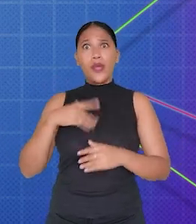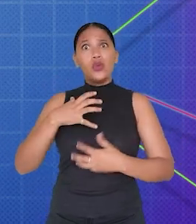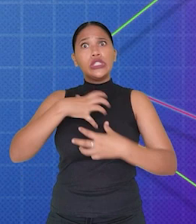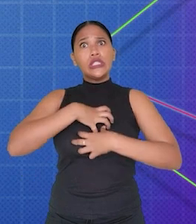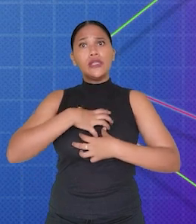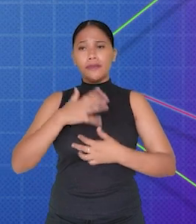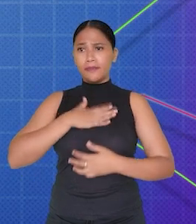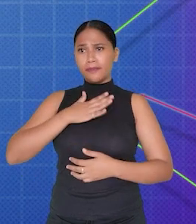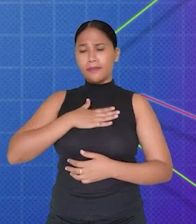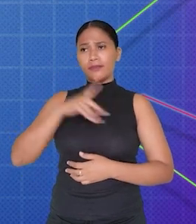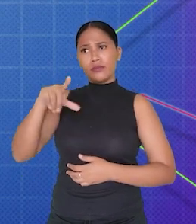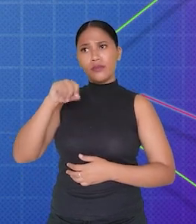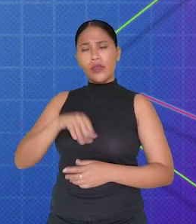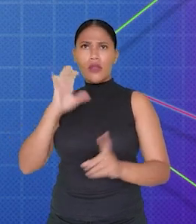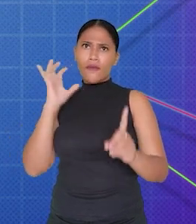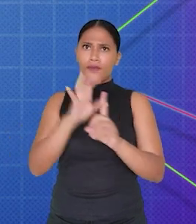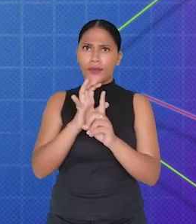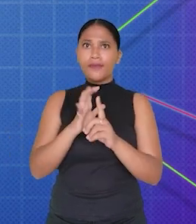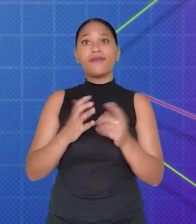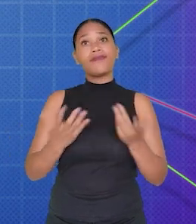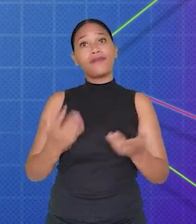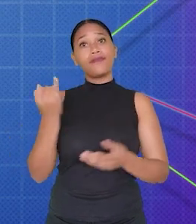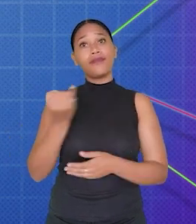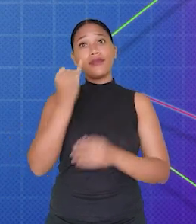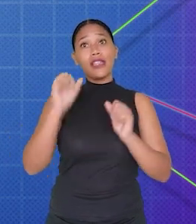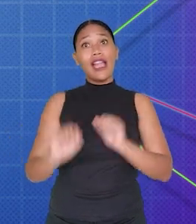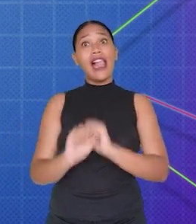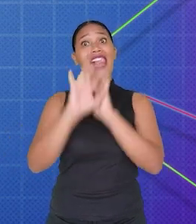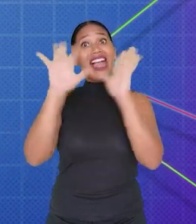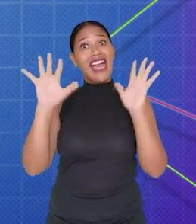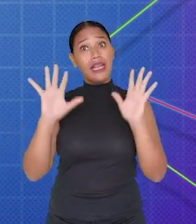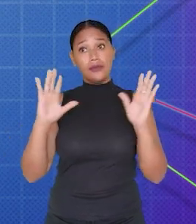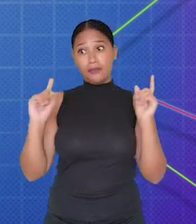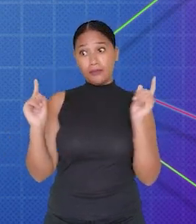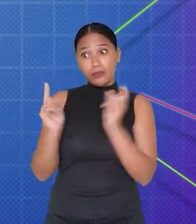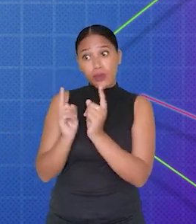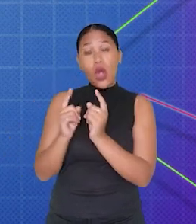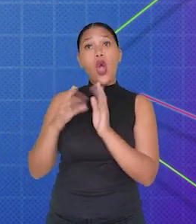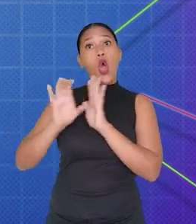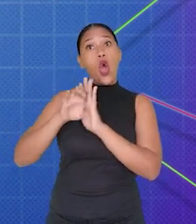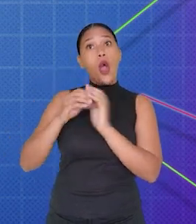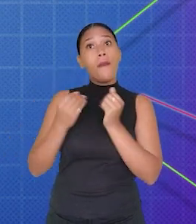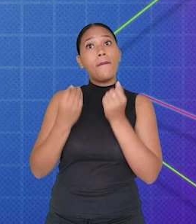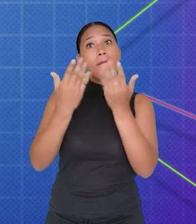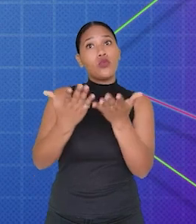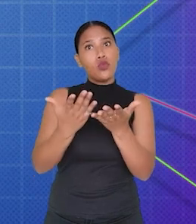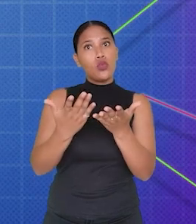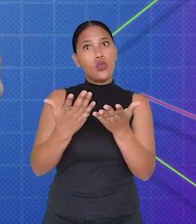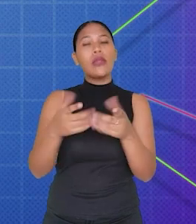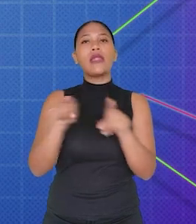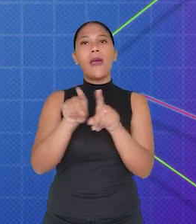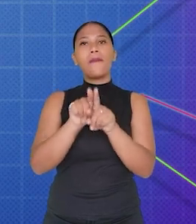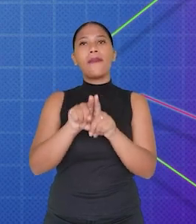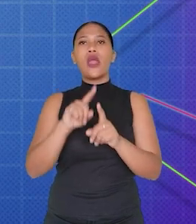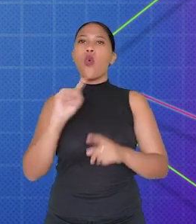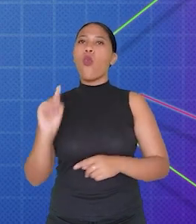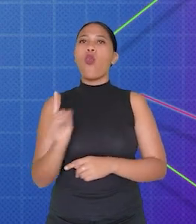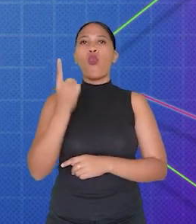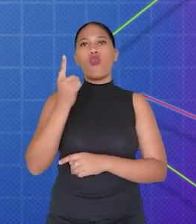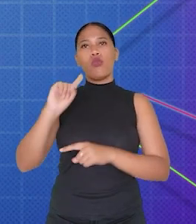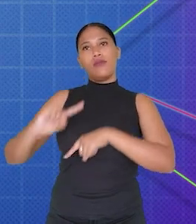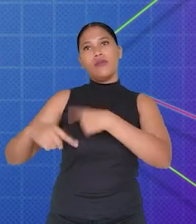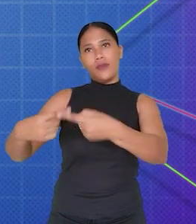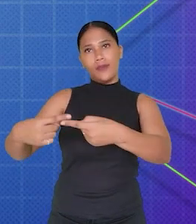realmente impactam a história. É importante que as opções sejam claramente definidas e ofereçam escolhas distintas, com consequências